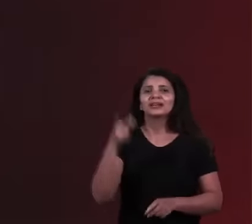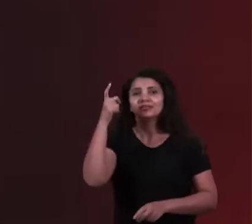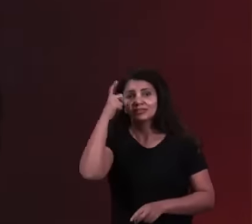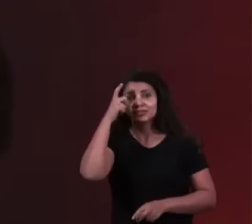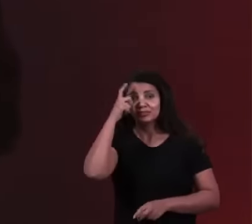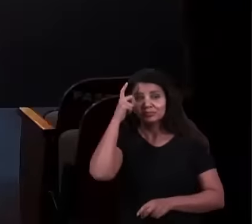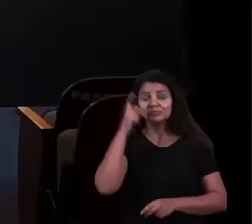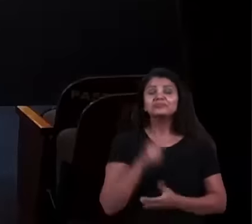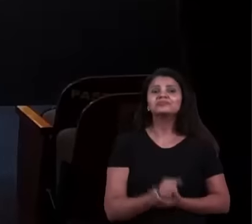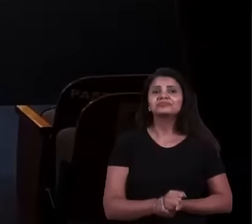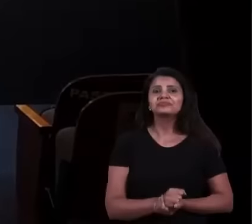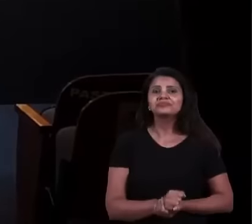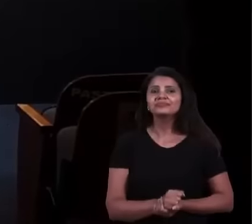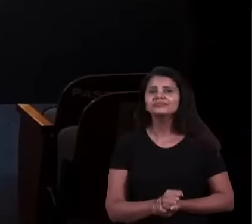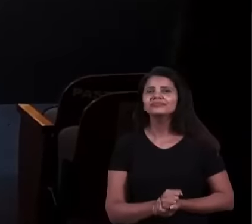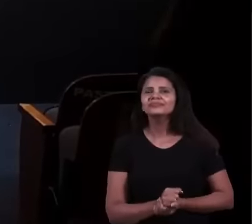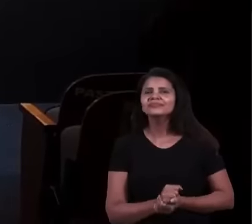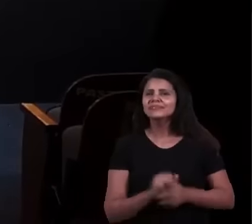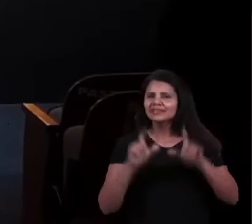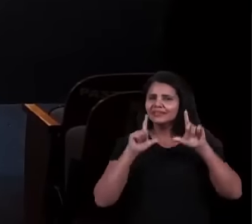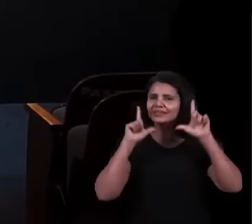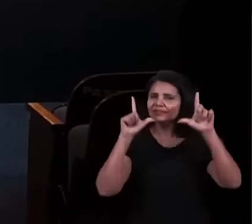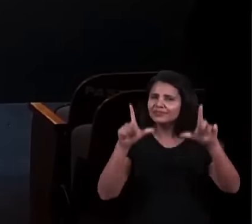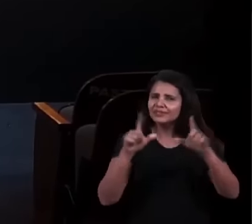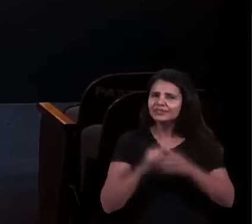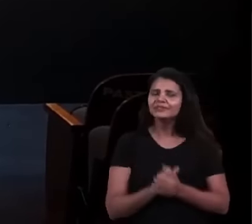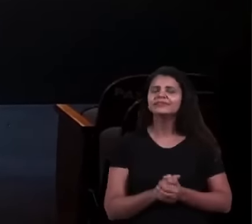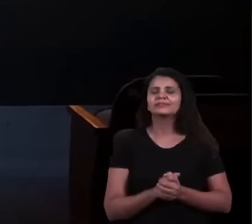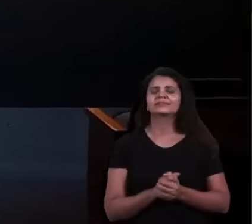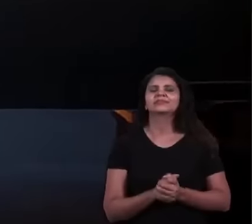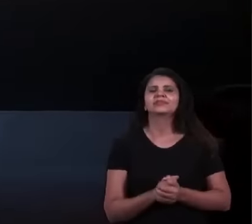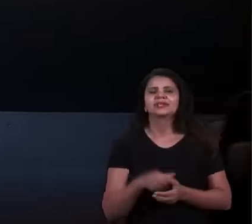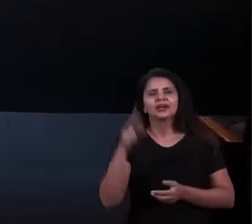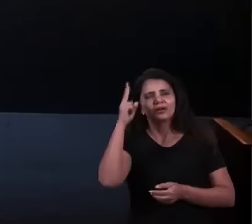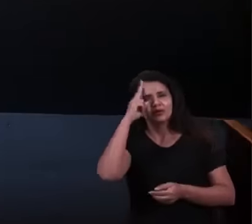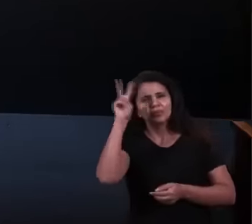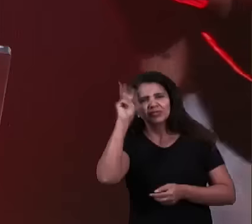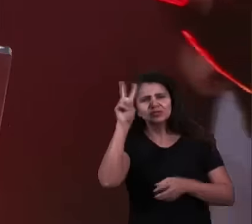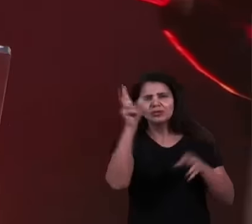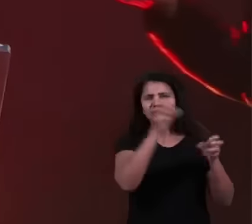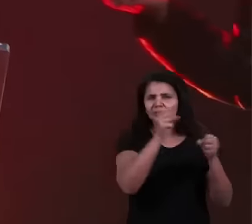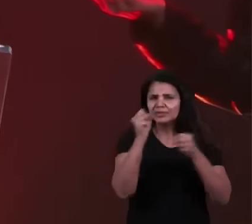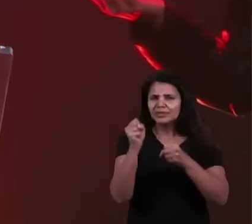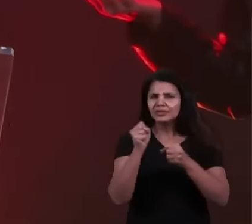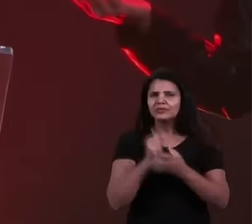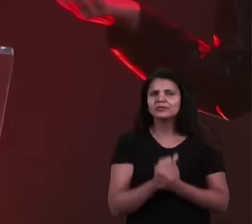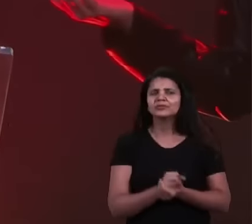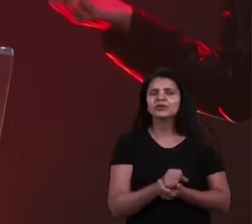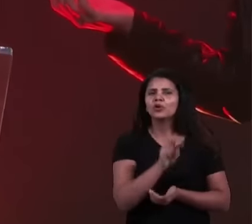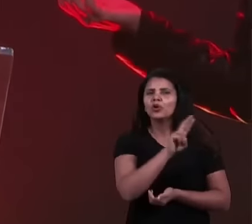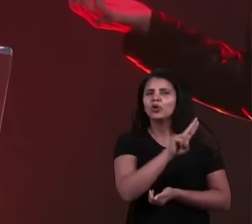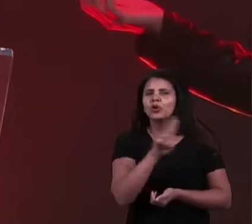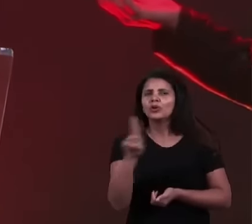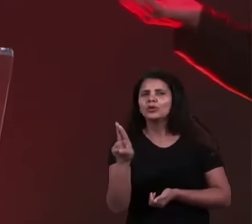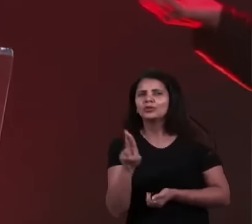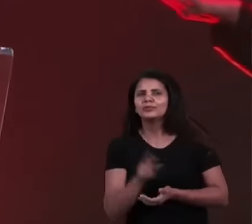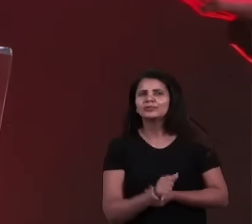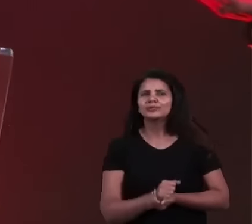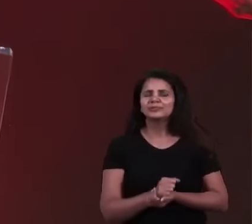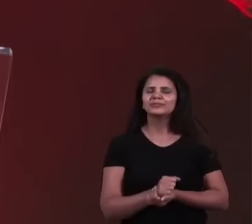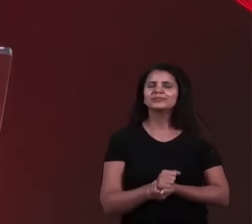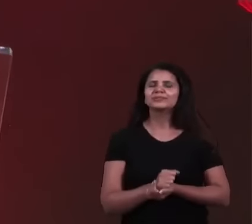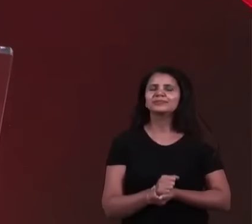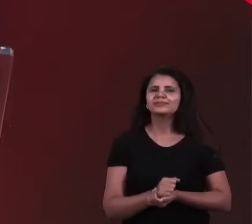infantil, mas com uma história bem poderosa. O nome do filme,